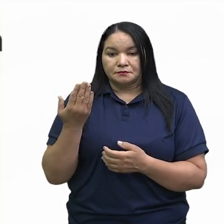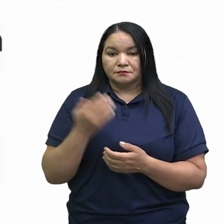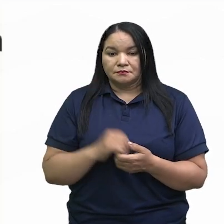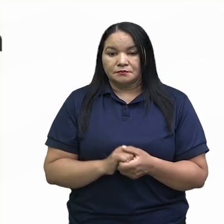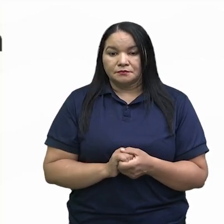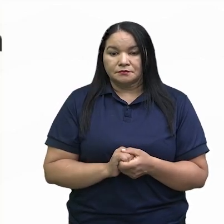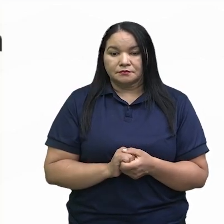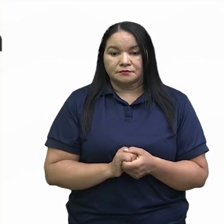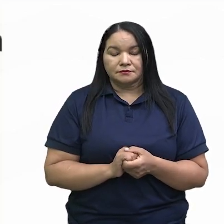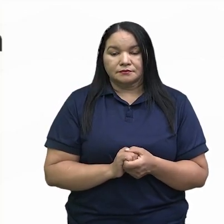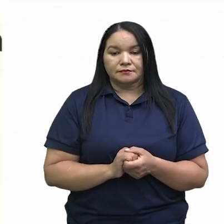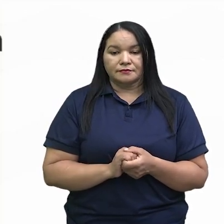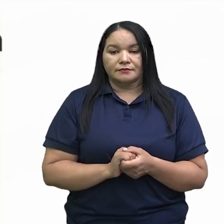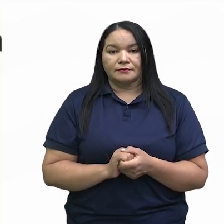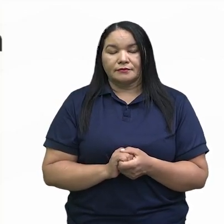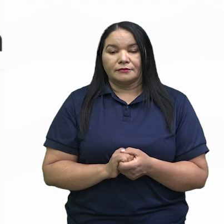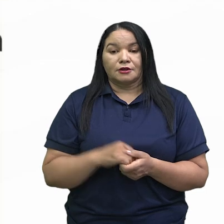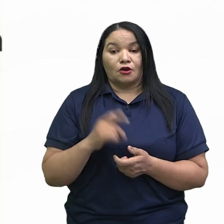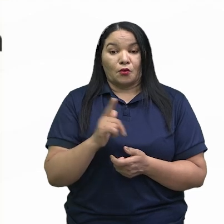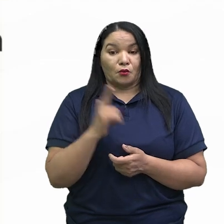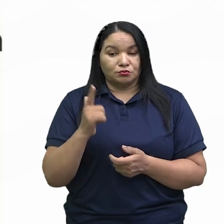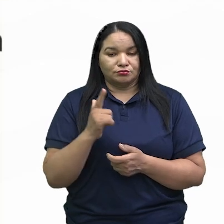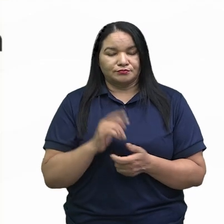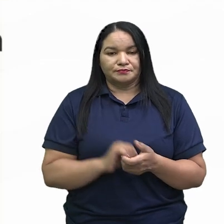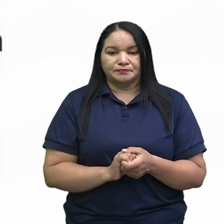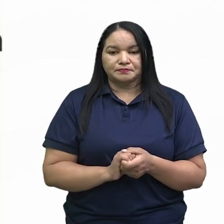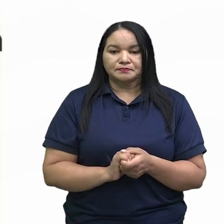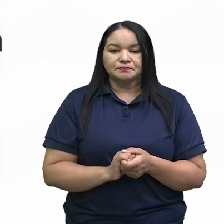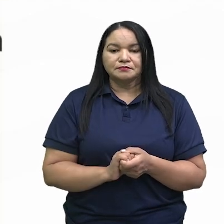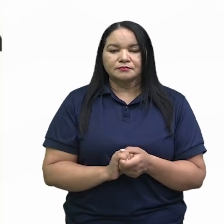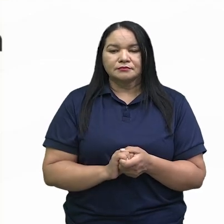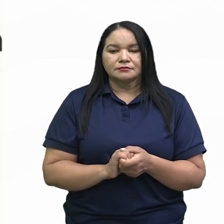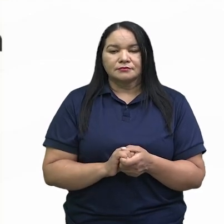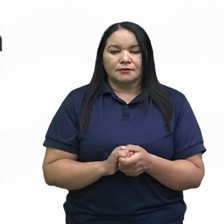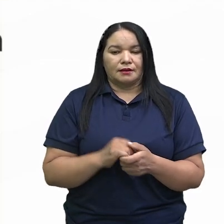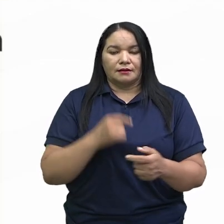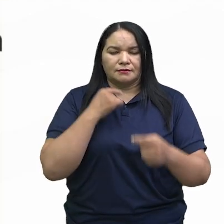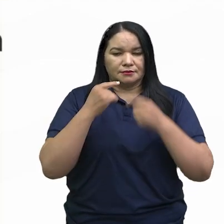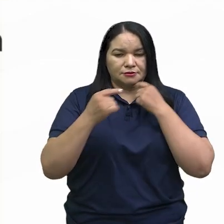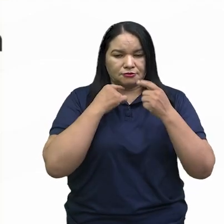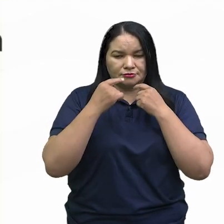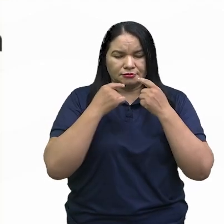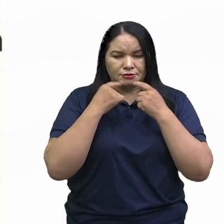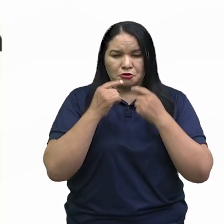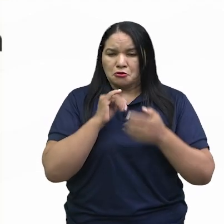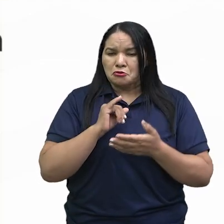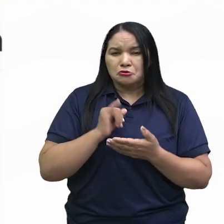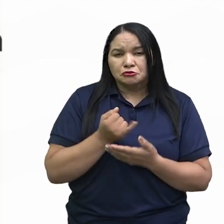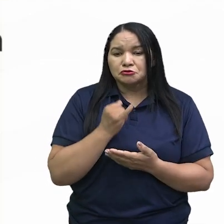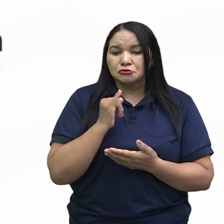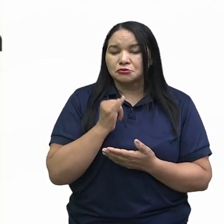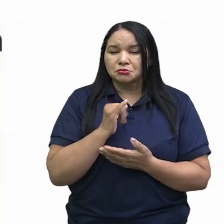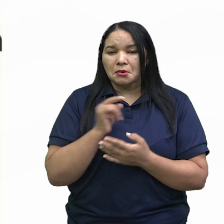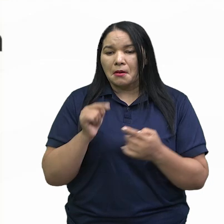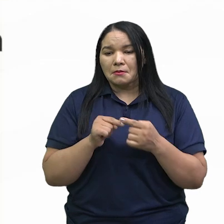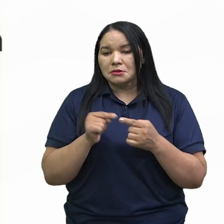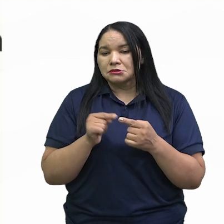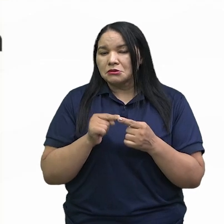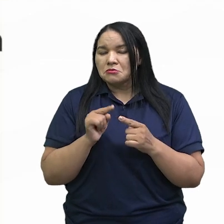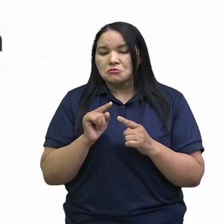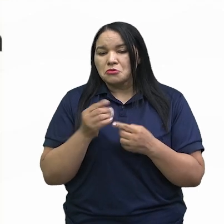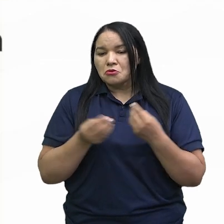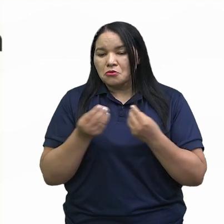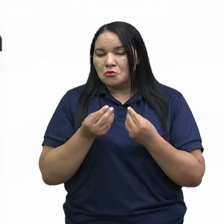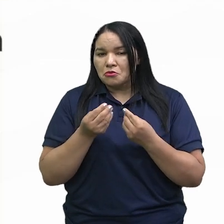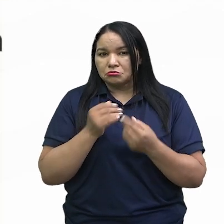legal? Agora, vem a seguinte dúvida. Onde que os juros compostos são aplicados, né?